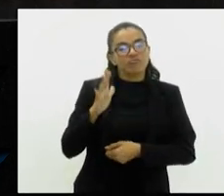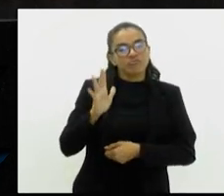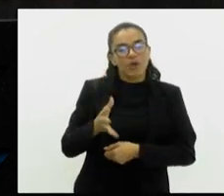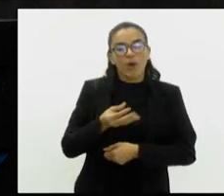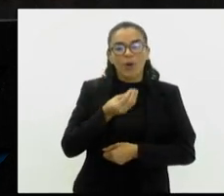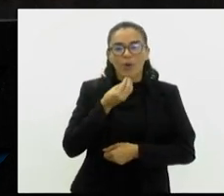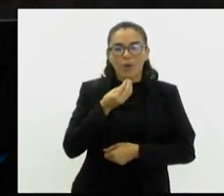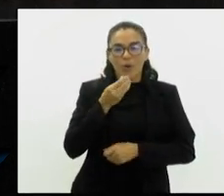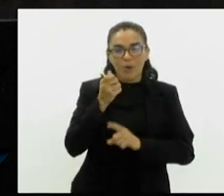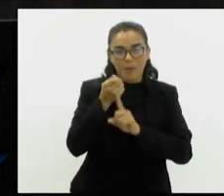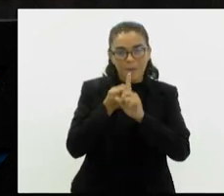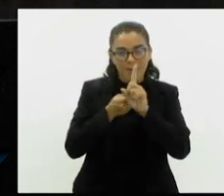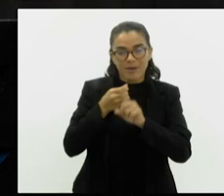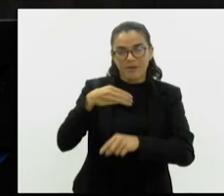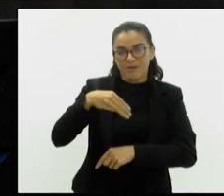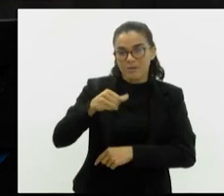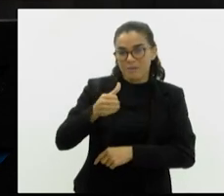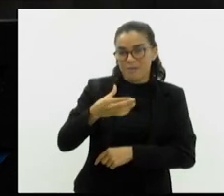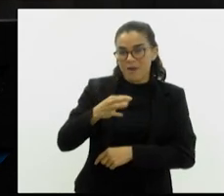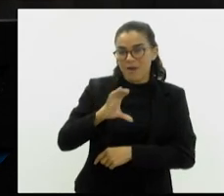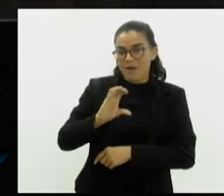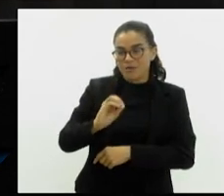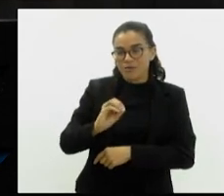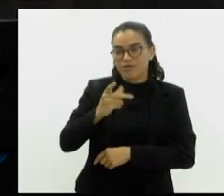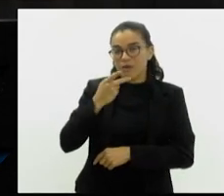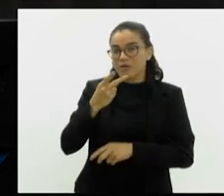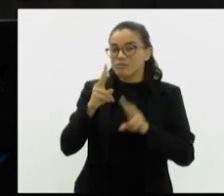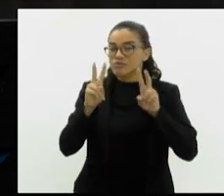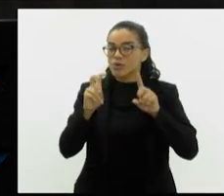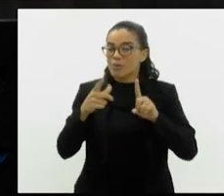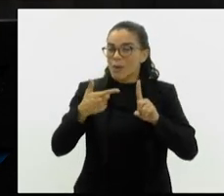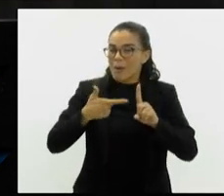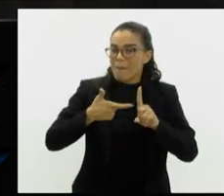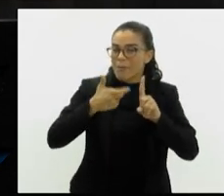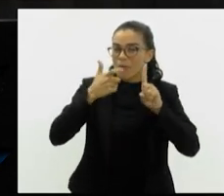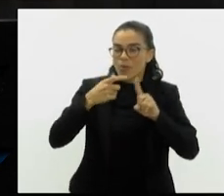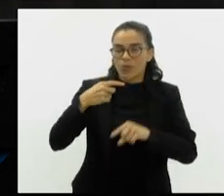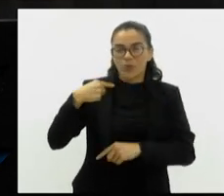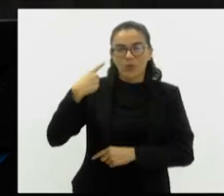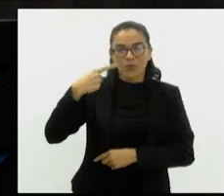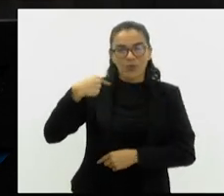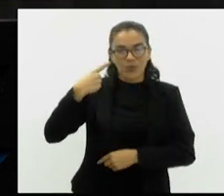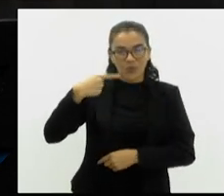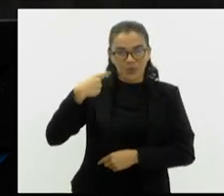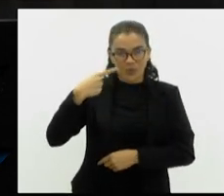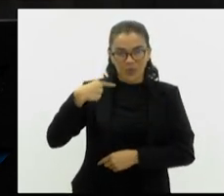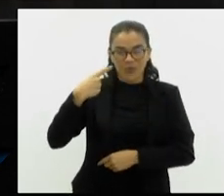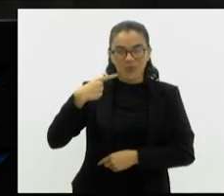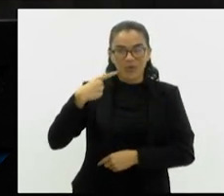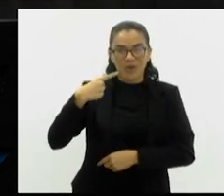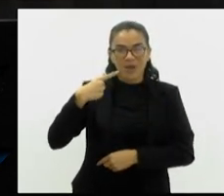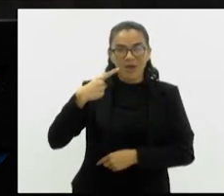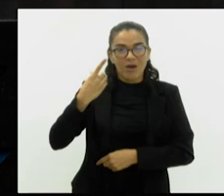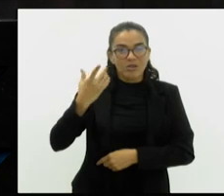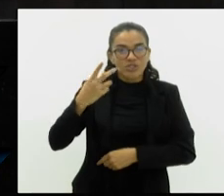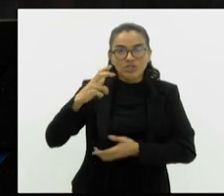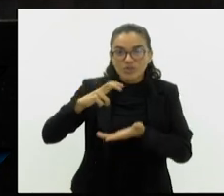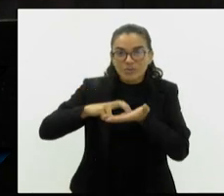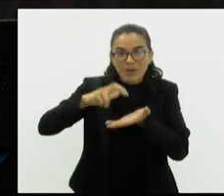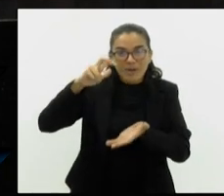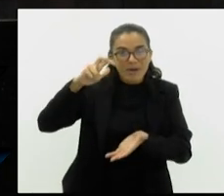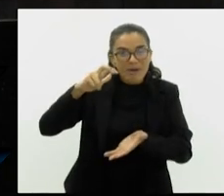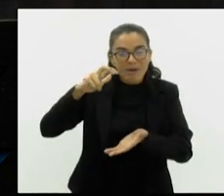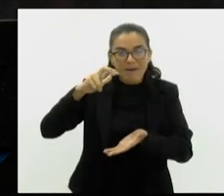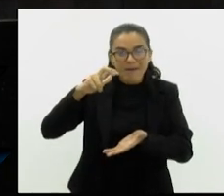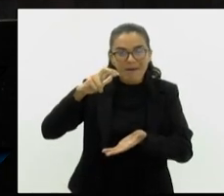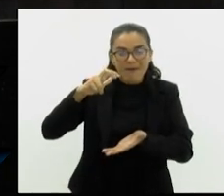do mês de março falar aqui do assassinato do advogado a plena luz do dia